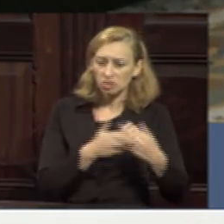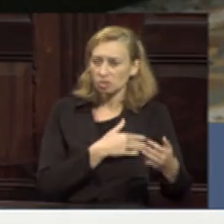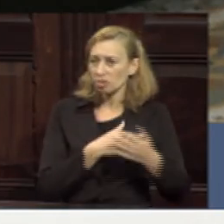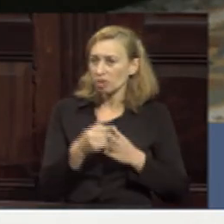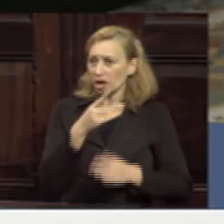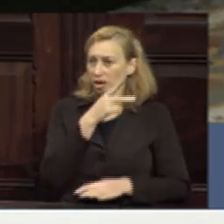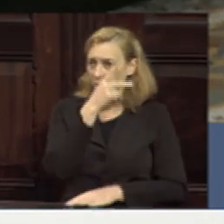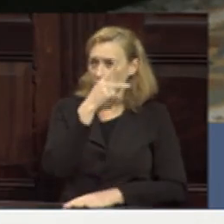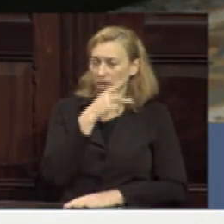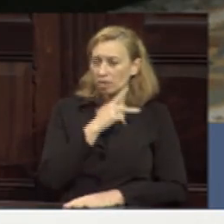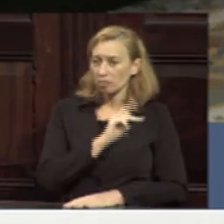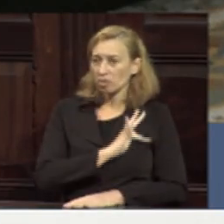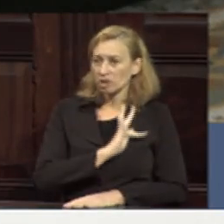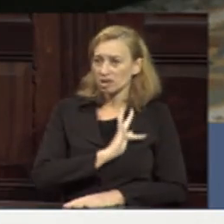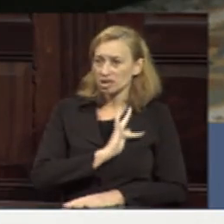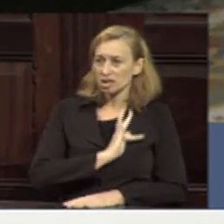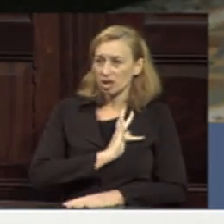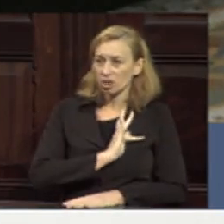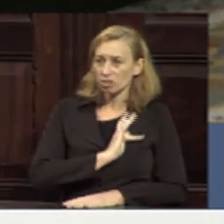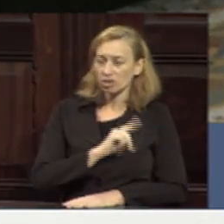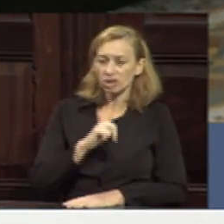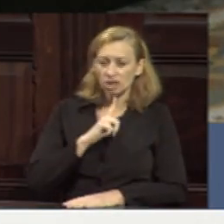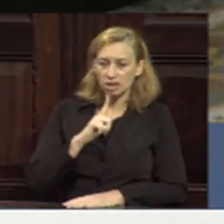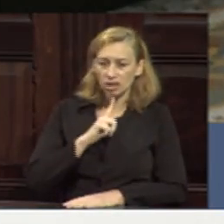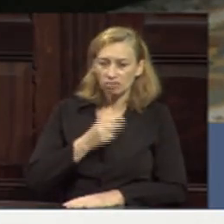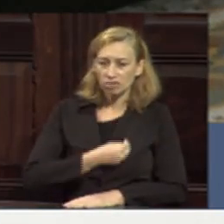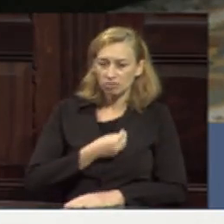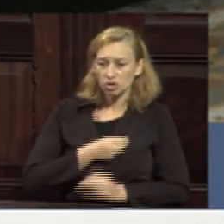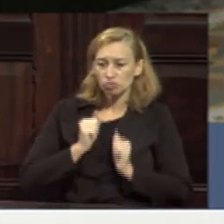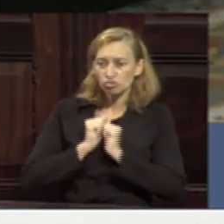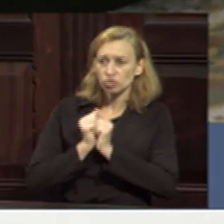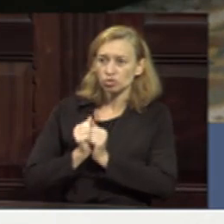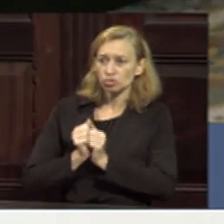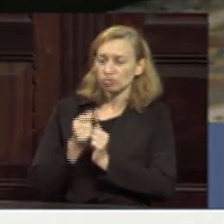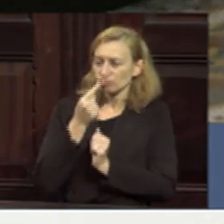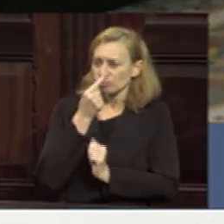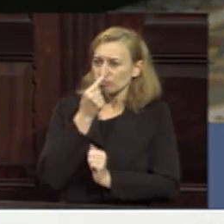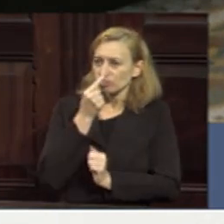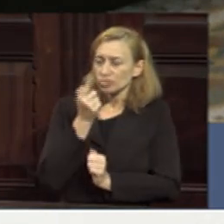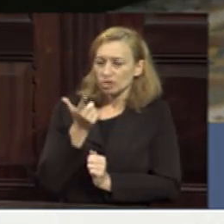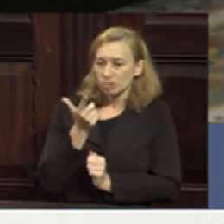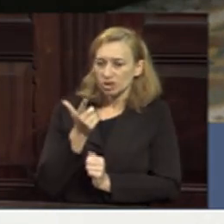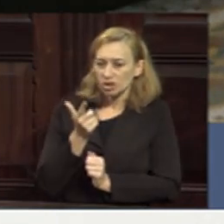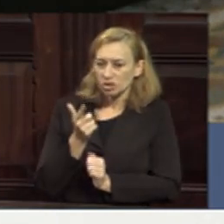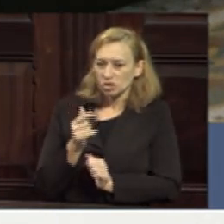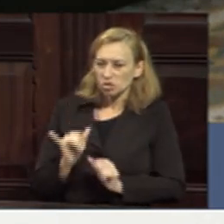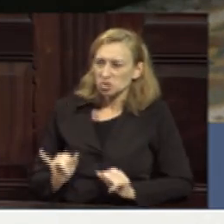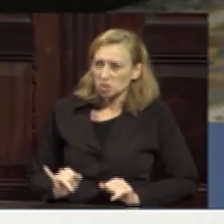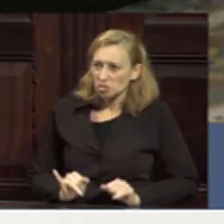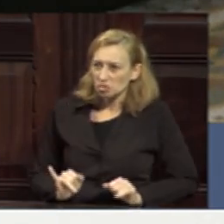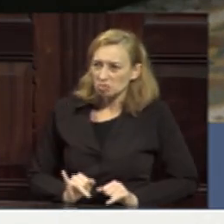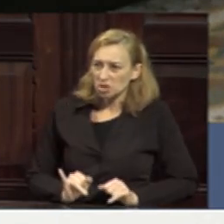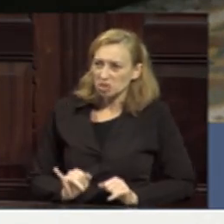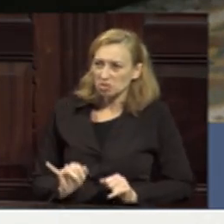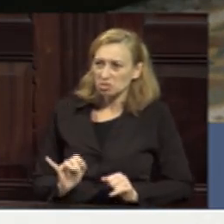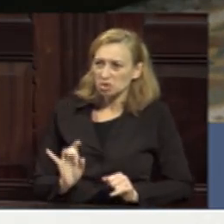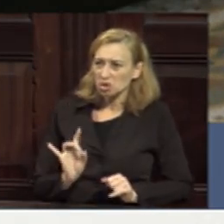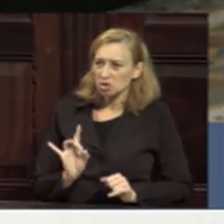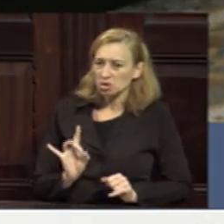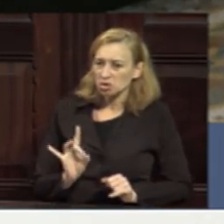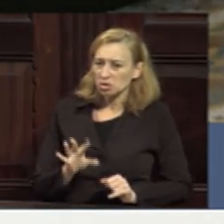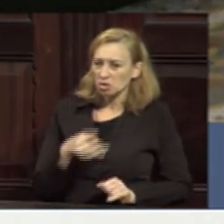militante que tenha convivido com a Marielle. Não é um sofrimento partidário.